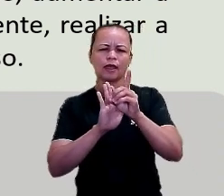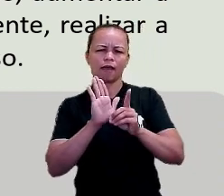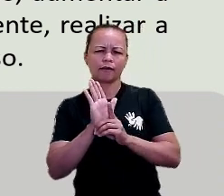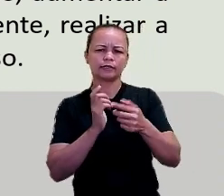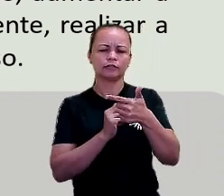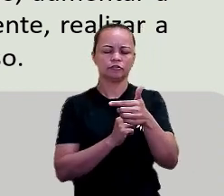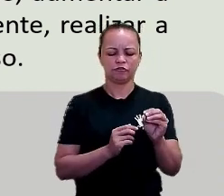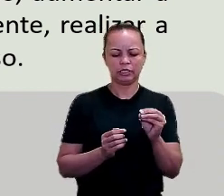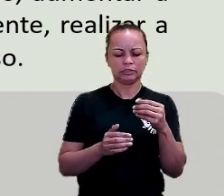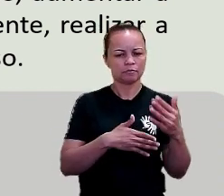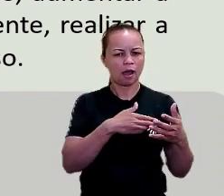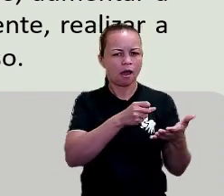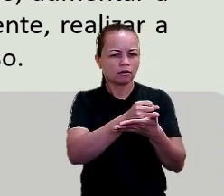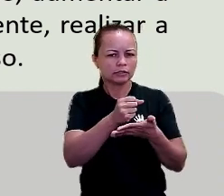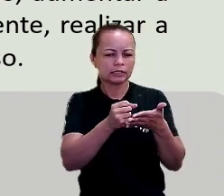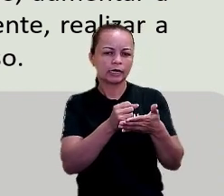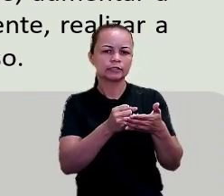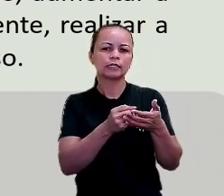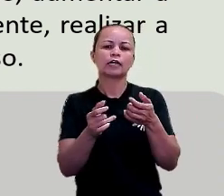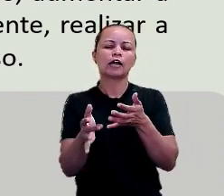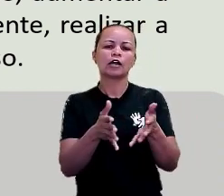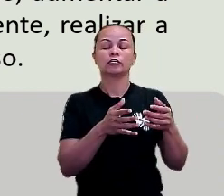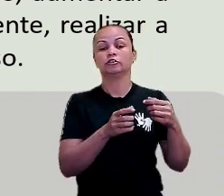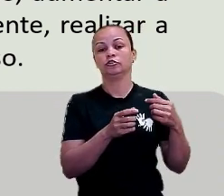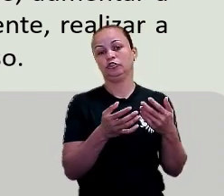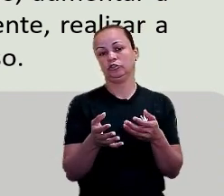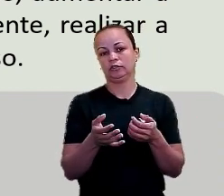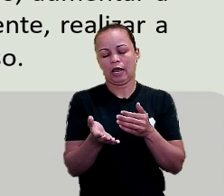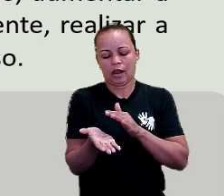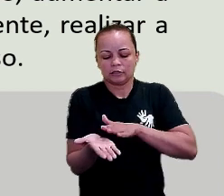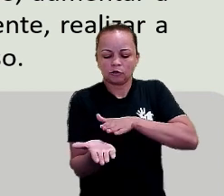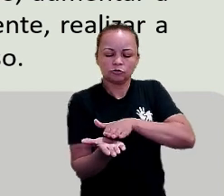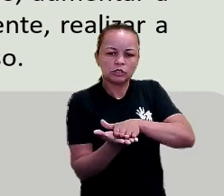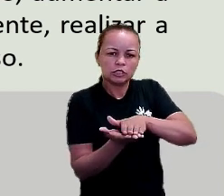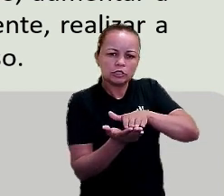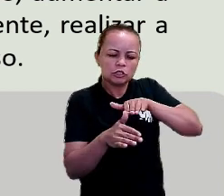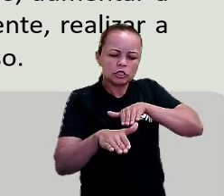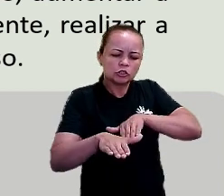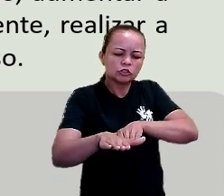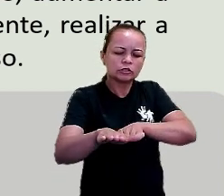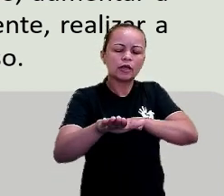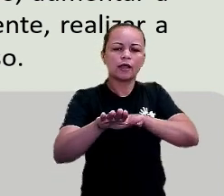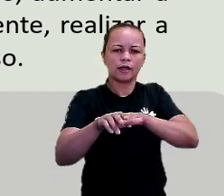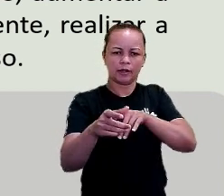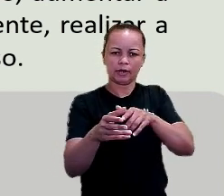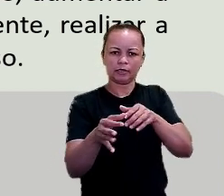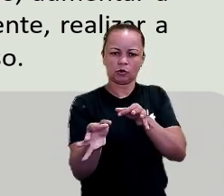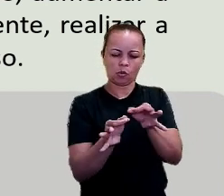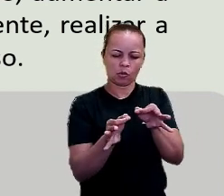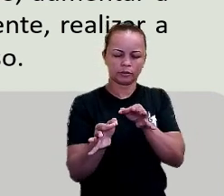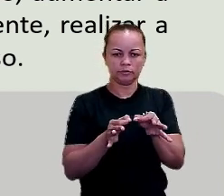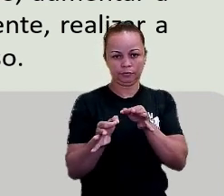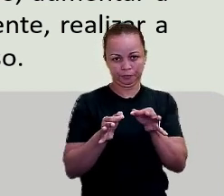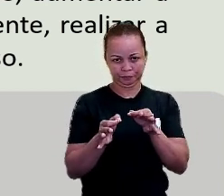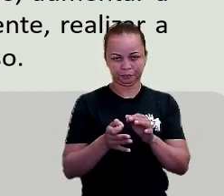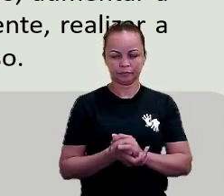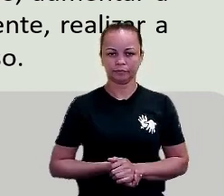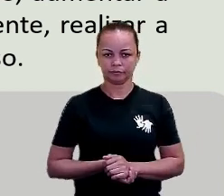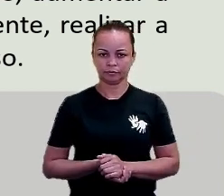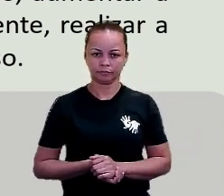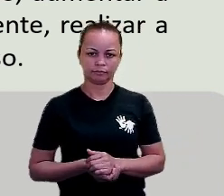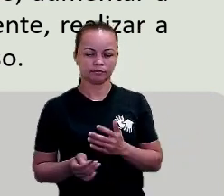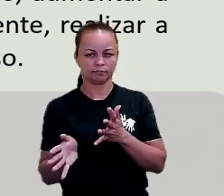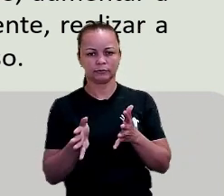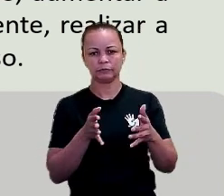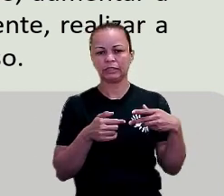especialização e função nas instalações de esteiras sem fim na linha de montagem. À medida que o